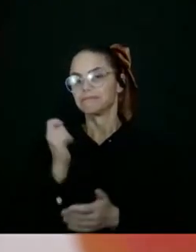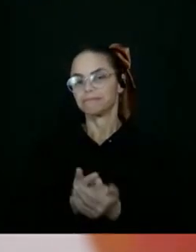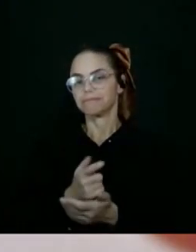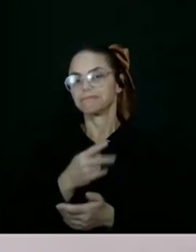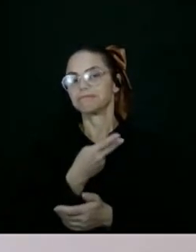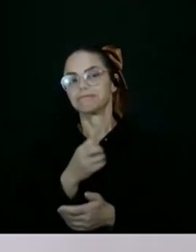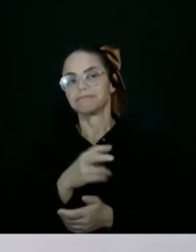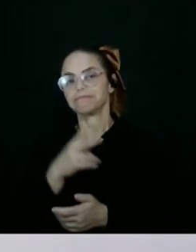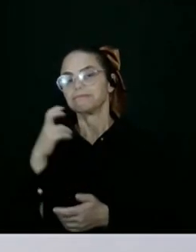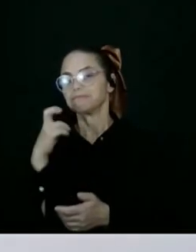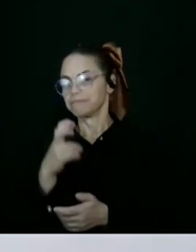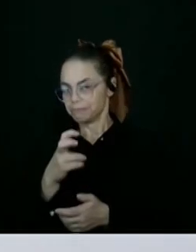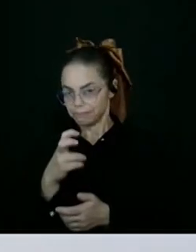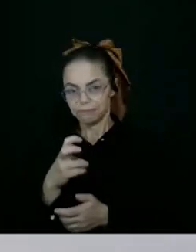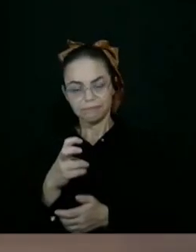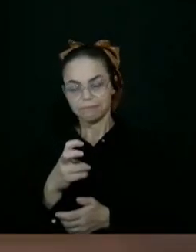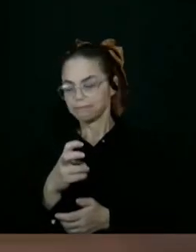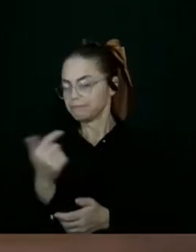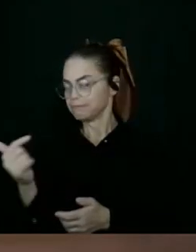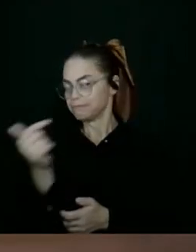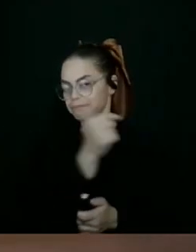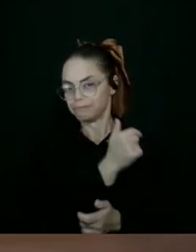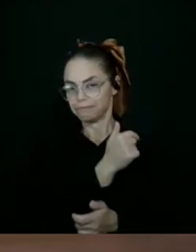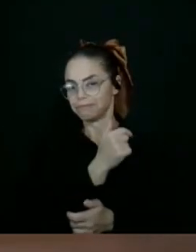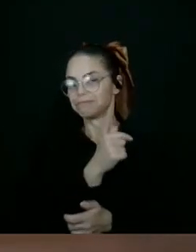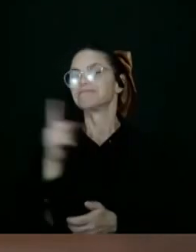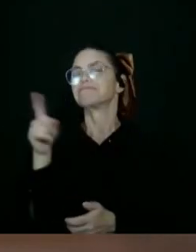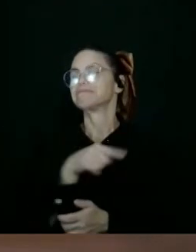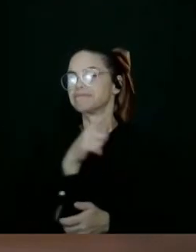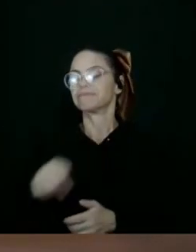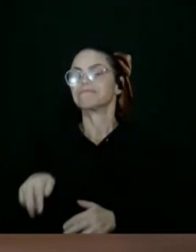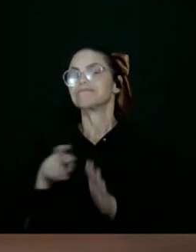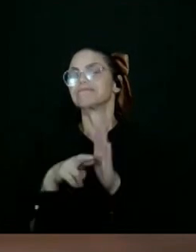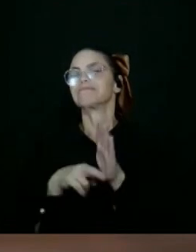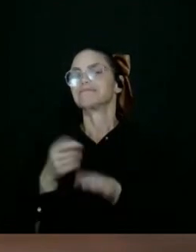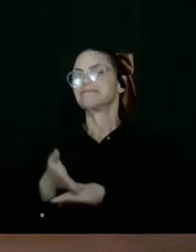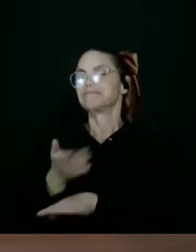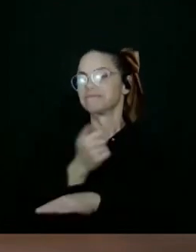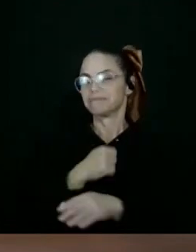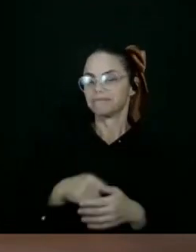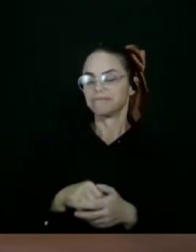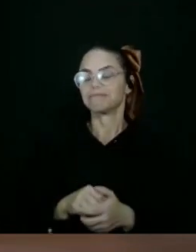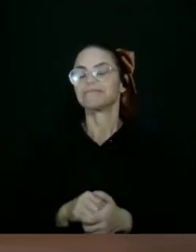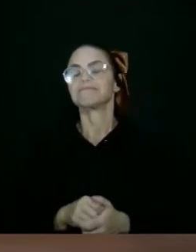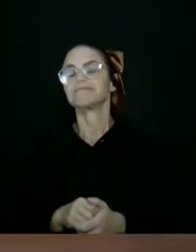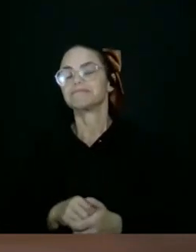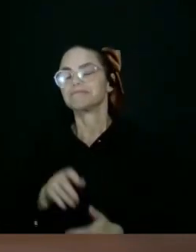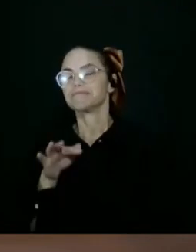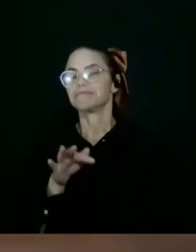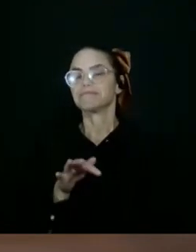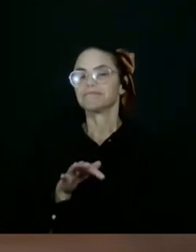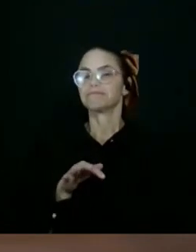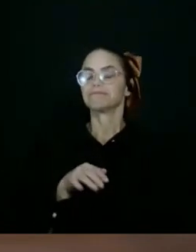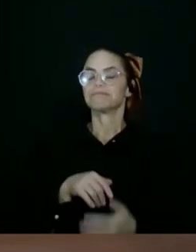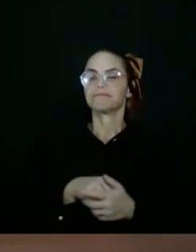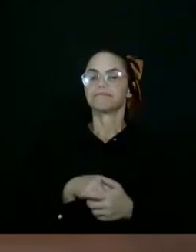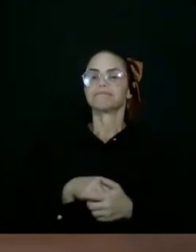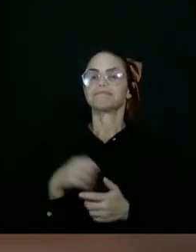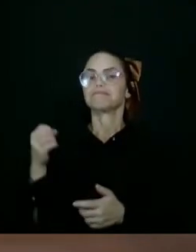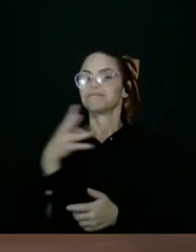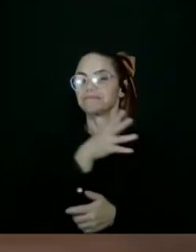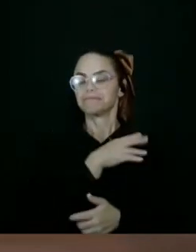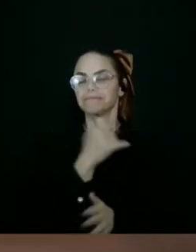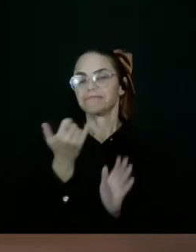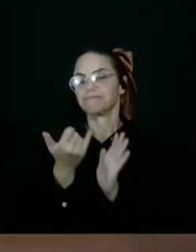2025 não existia essa isenção, era a regra antiga. Ô Fabiana, esse novo imposto de